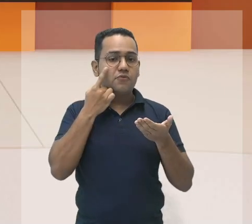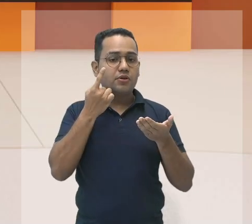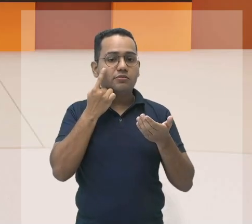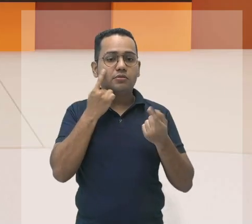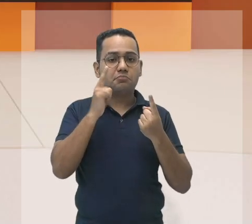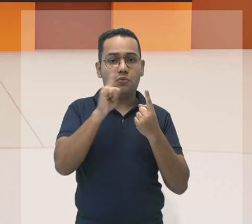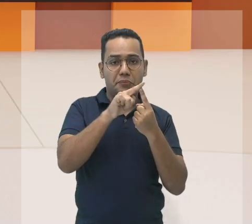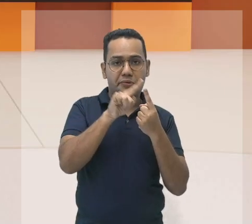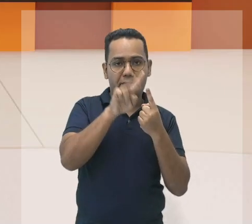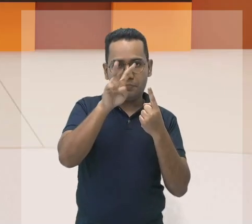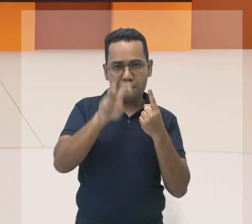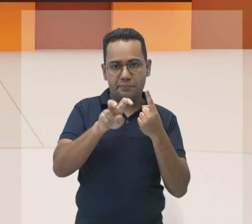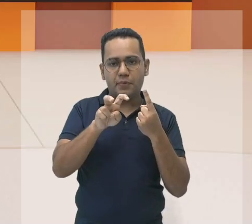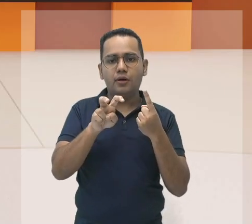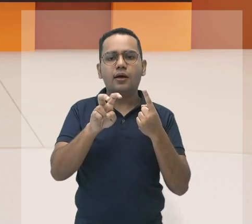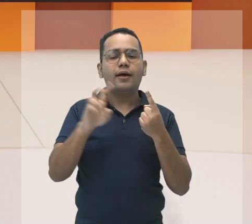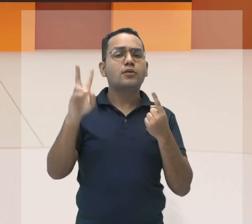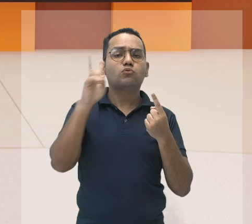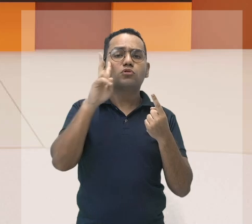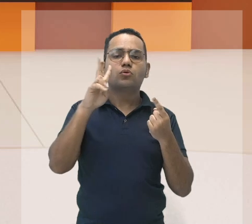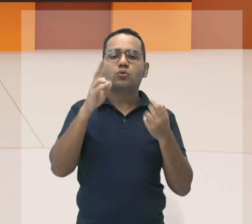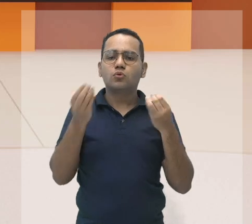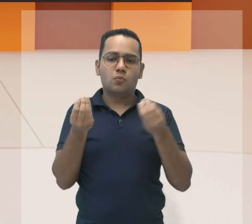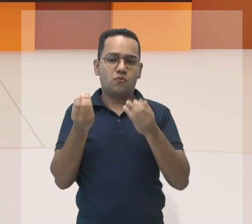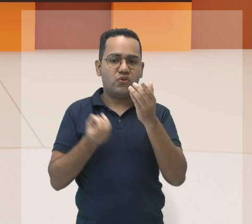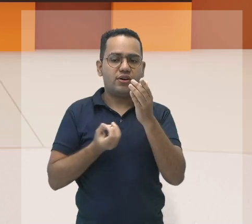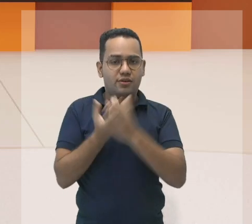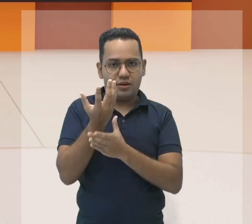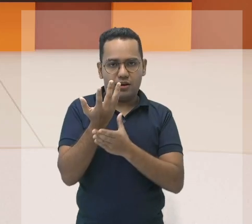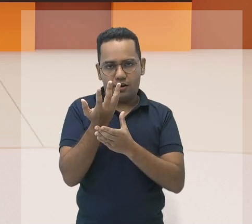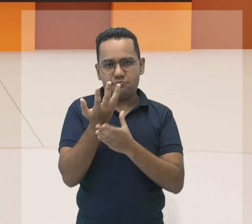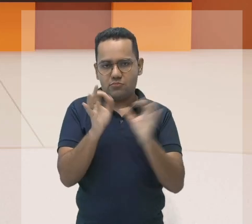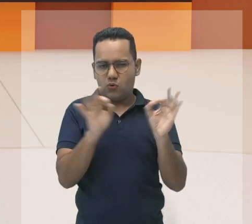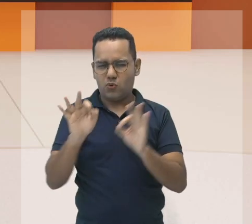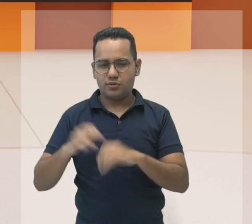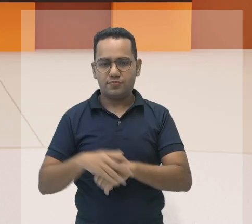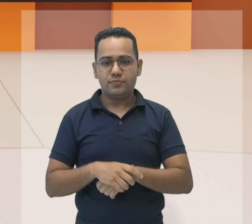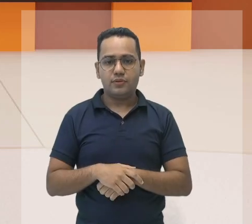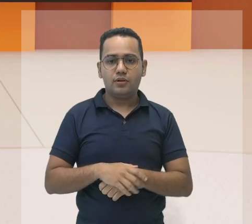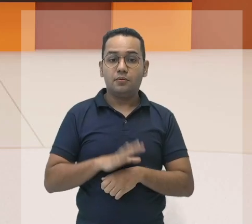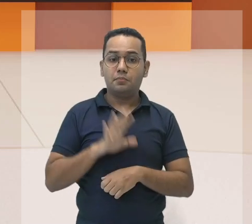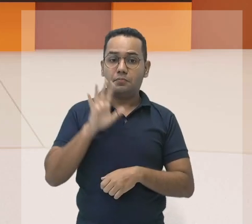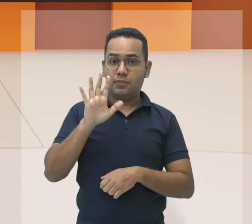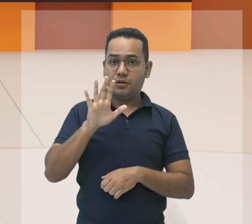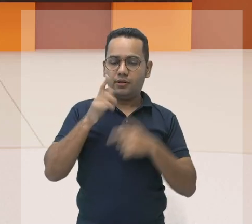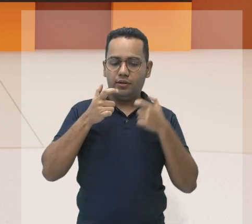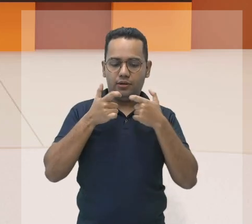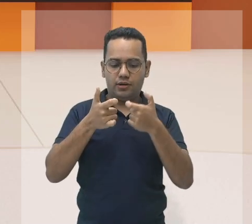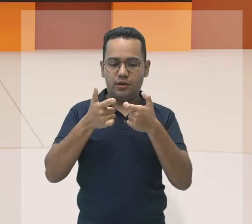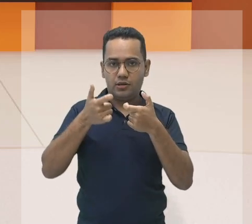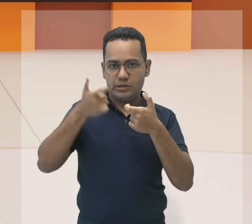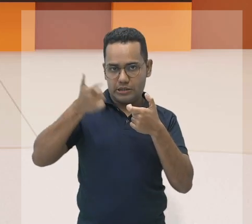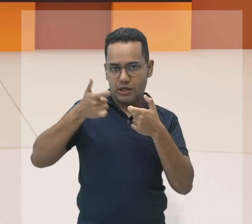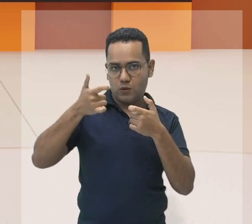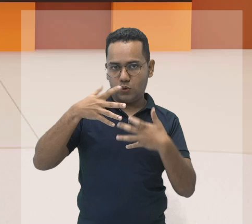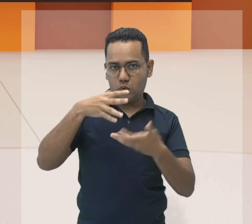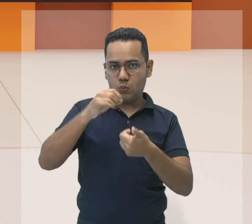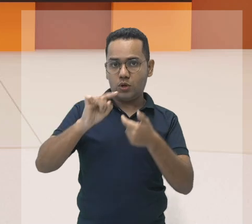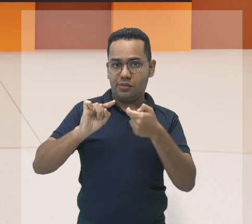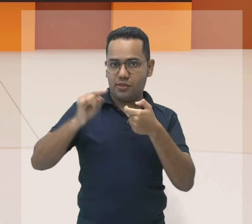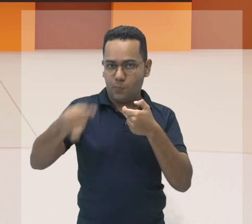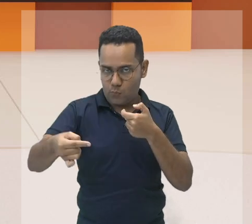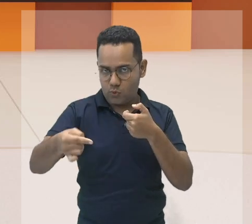histórico, é claro, que possibilitou o aparecimento dos blocos econômicos. E aí a gente vai lá para o período